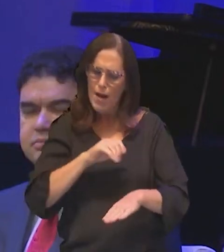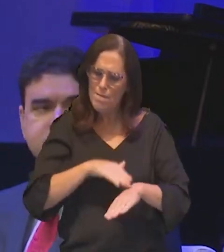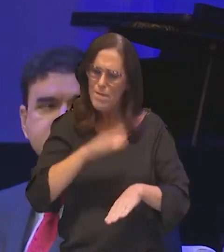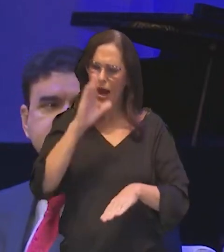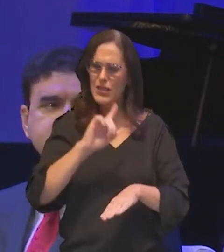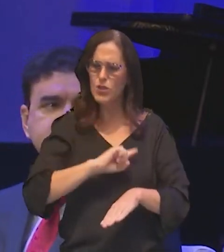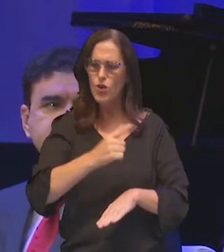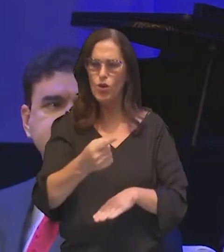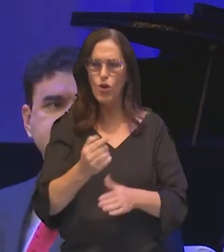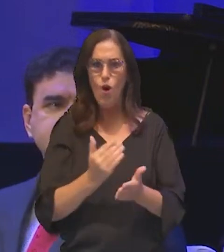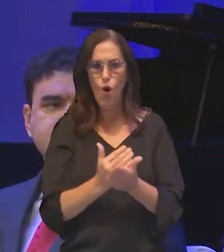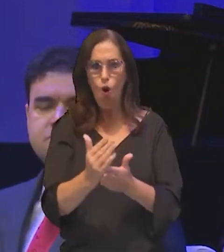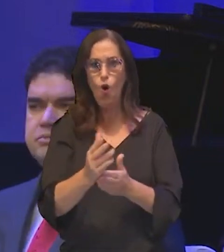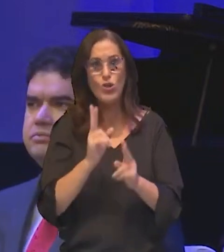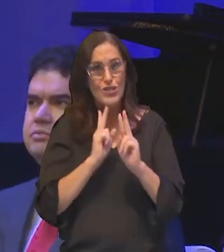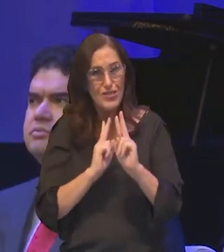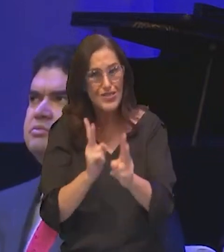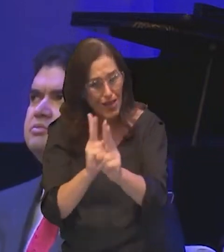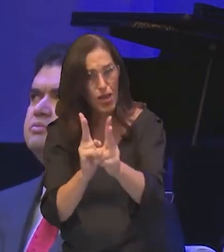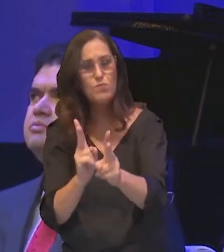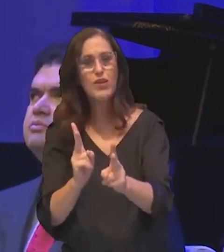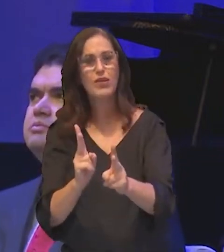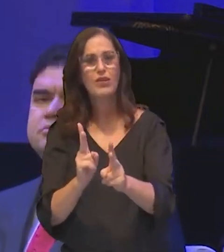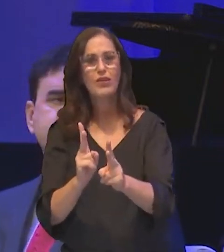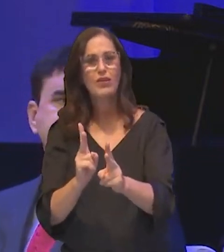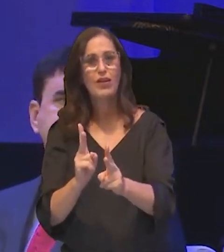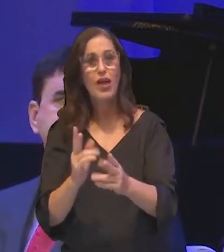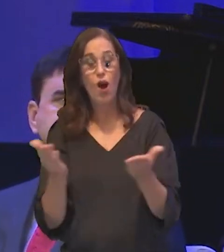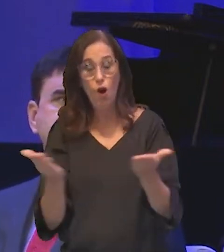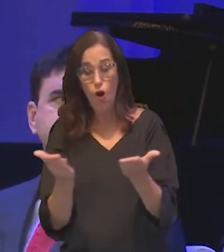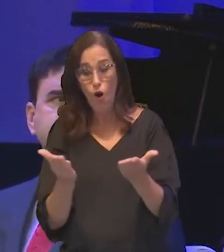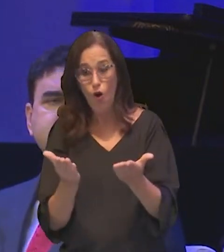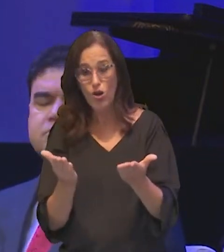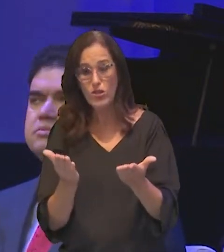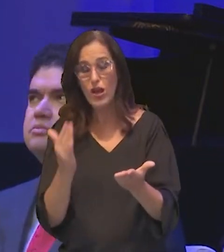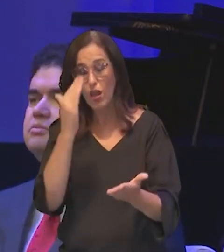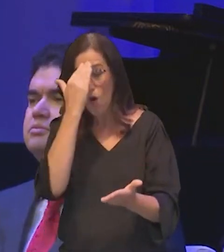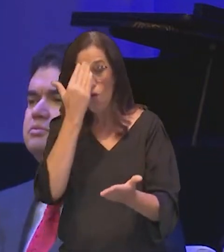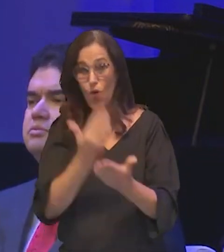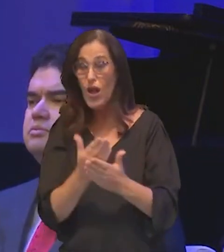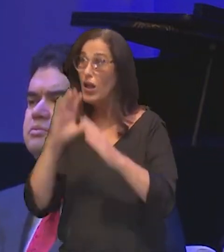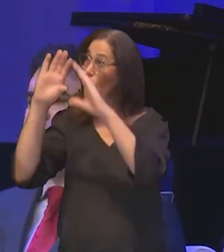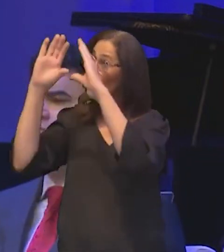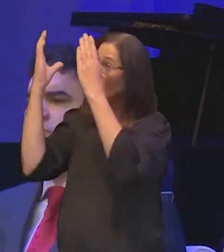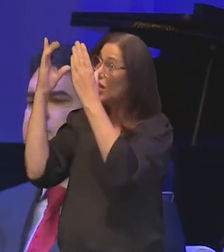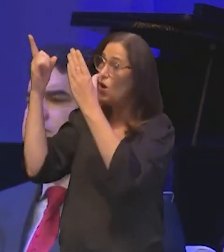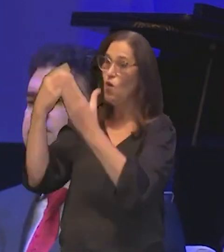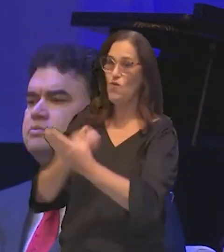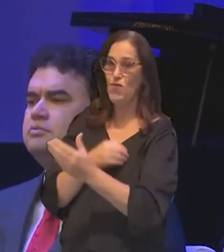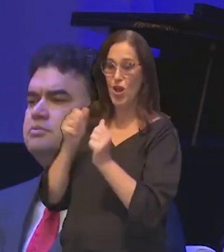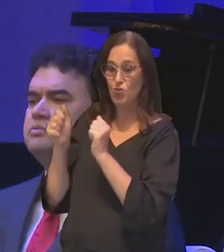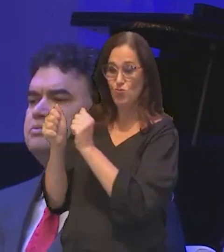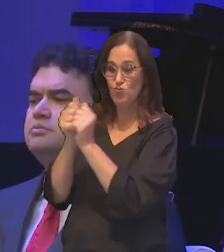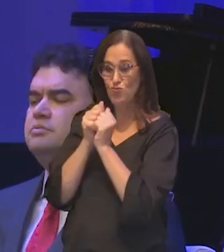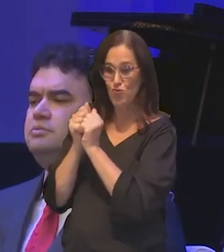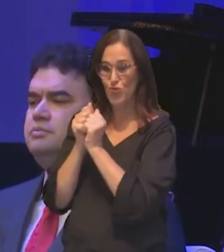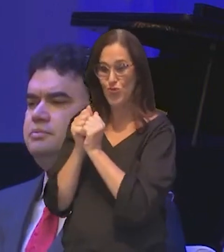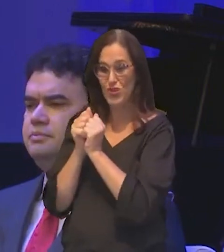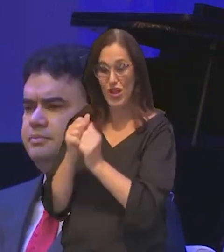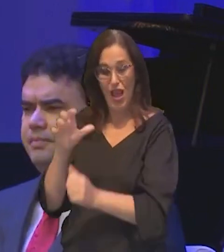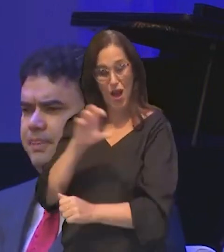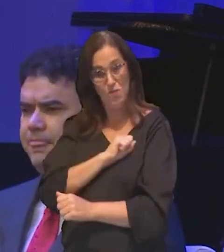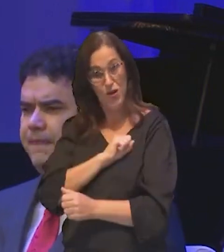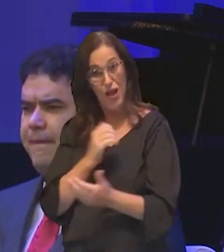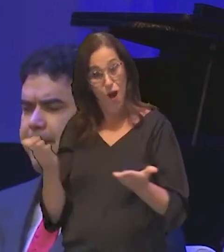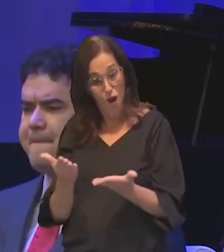seja de hoje para todos sempre, que seja de hoje, e eu tenho certeza que no céu viveremos juntos em amor. Então que